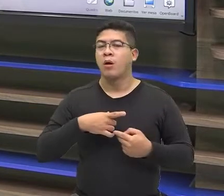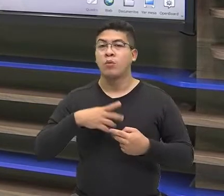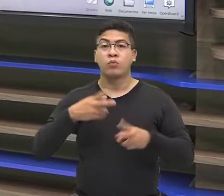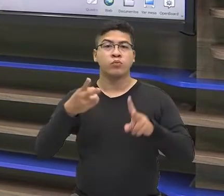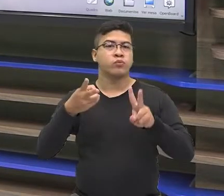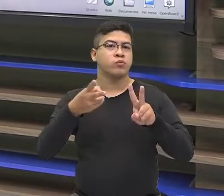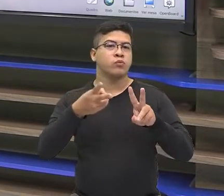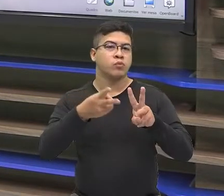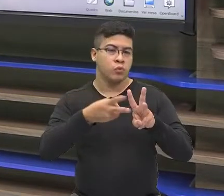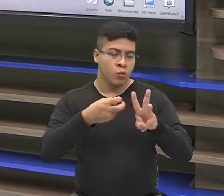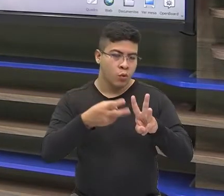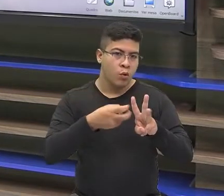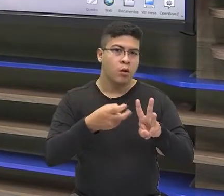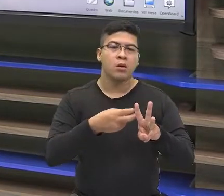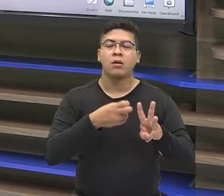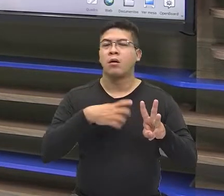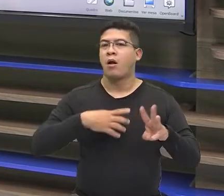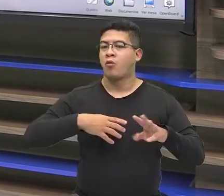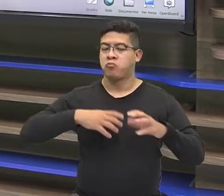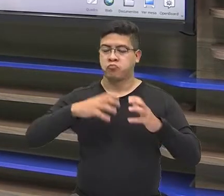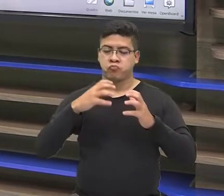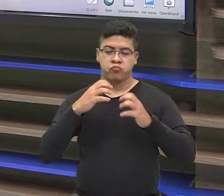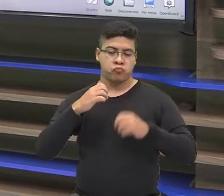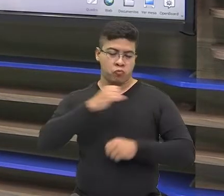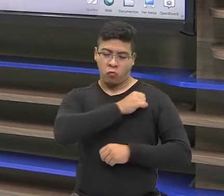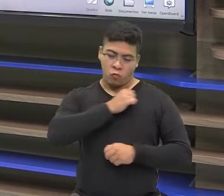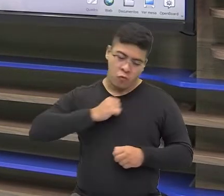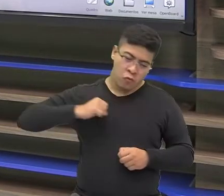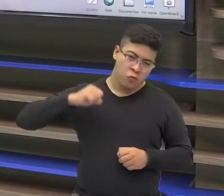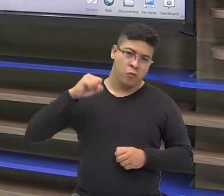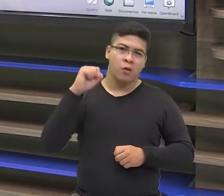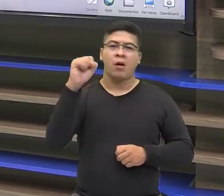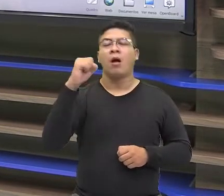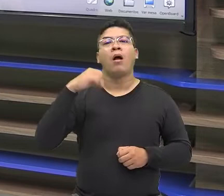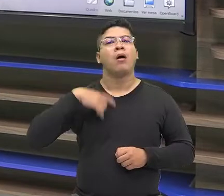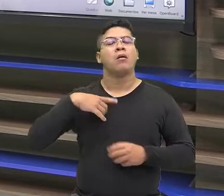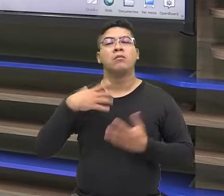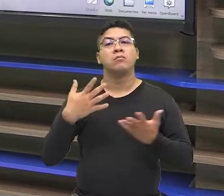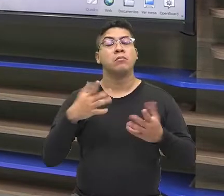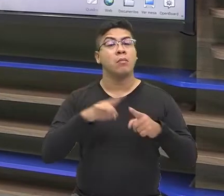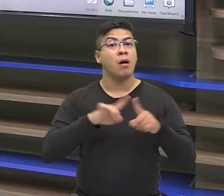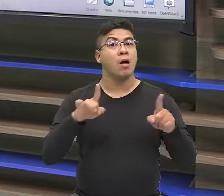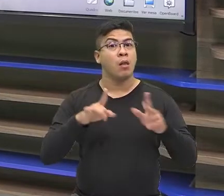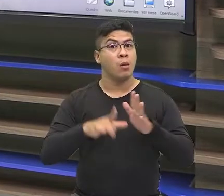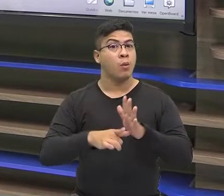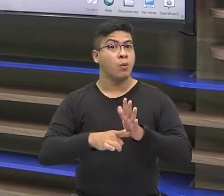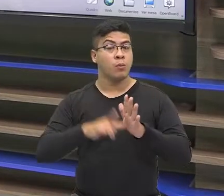grandioso, né? Já aí no pré-realismo, no pré-modernismo,